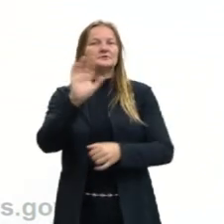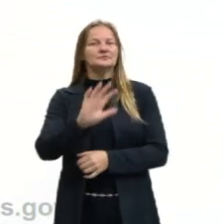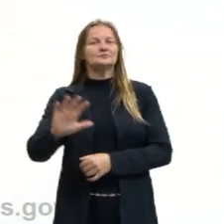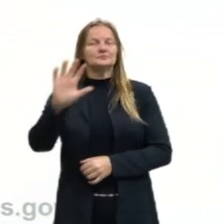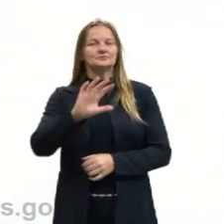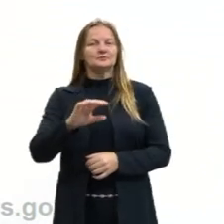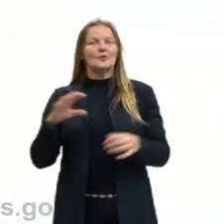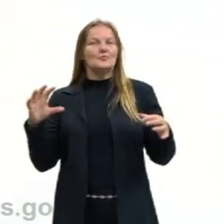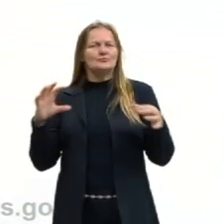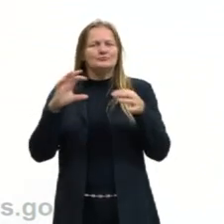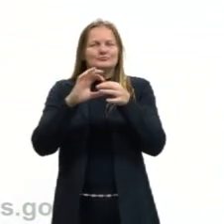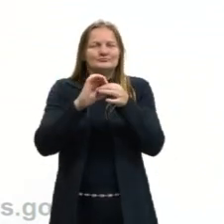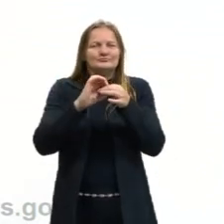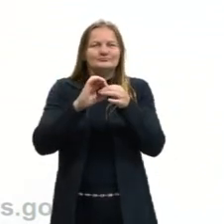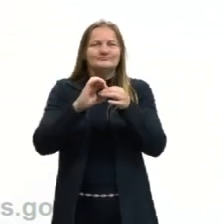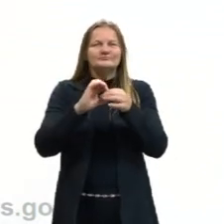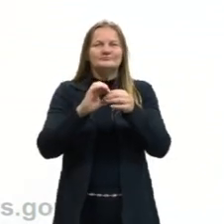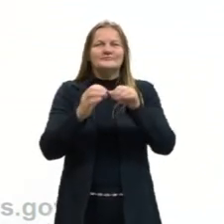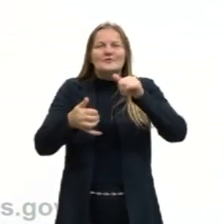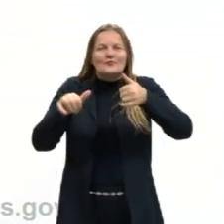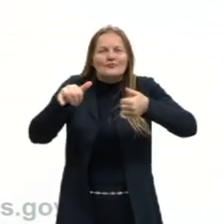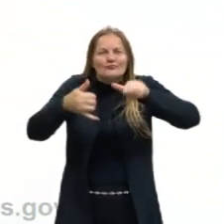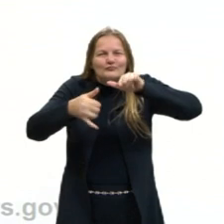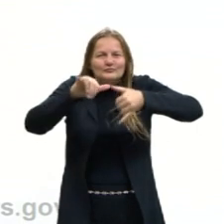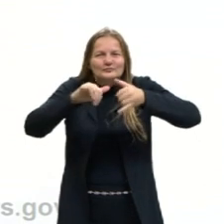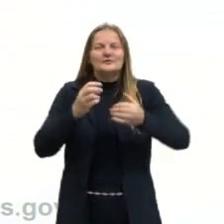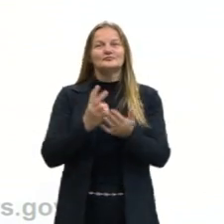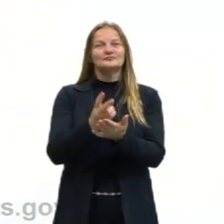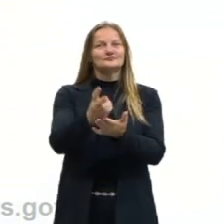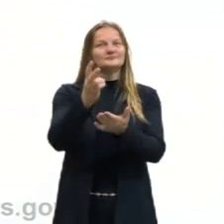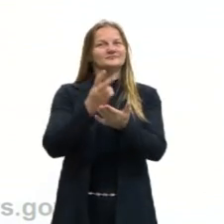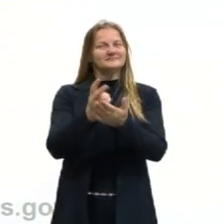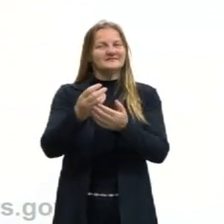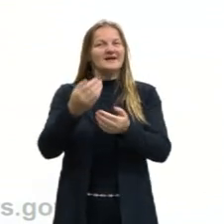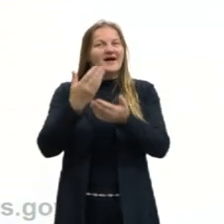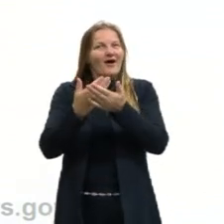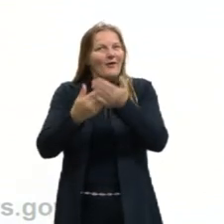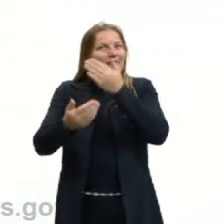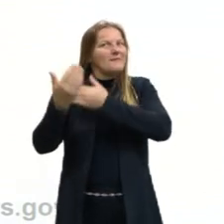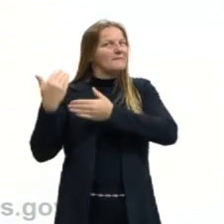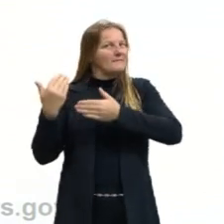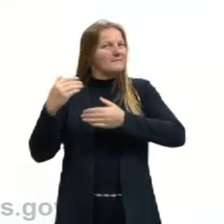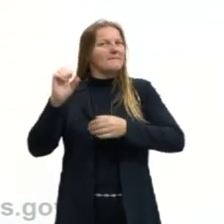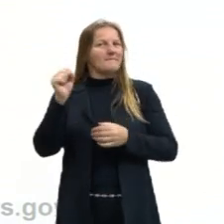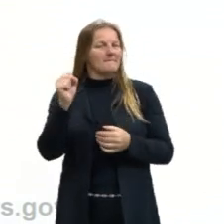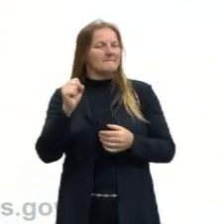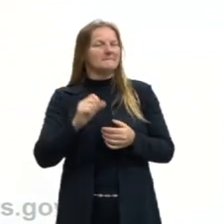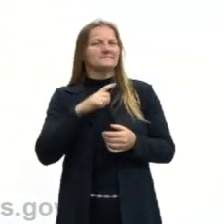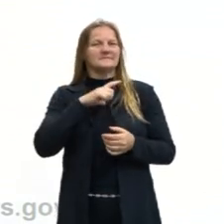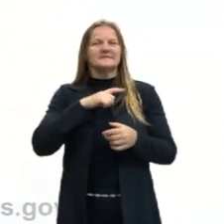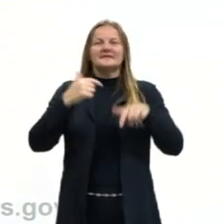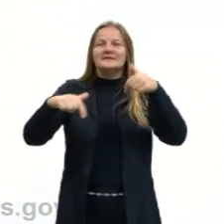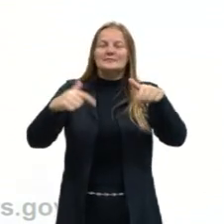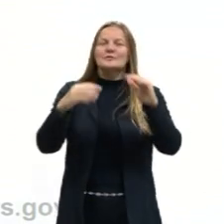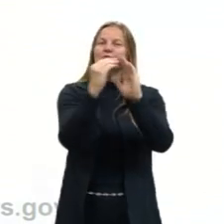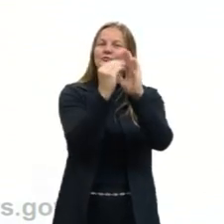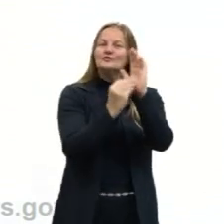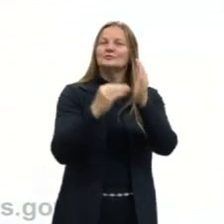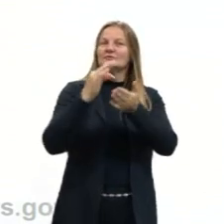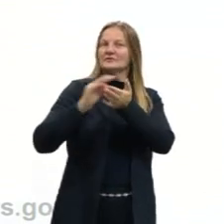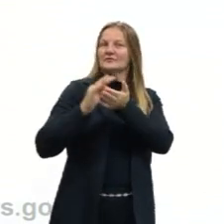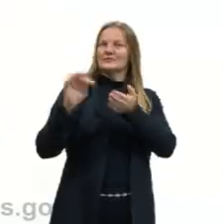ligações químicas é a continuação das ligações químicas nós iniciamos elas na aula 8 trabalhamos com